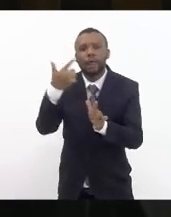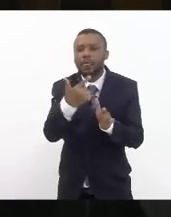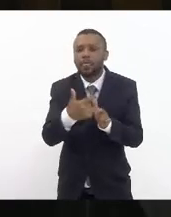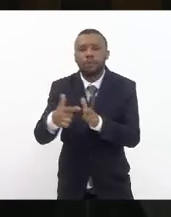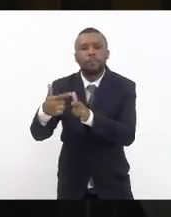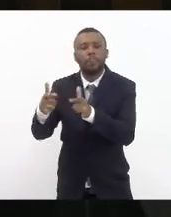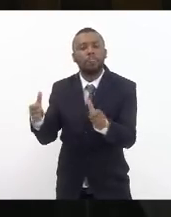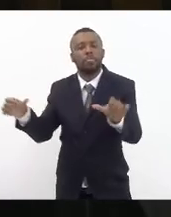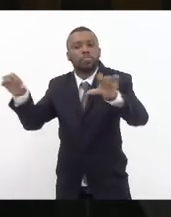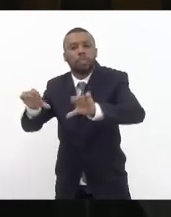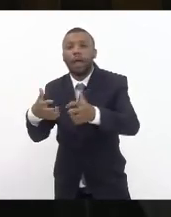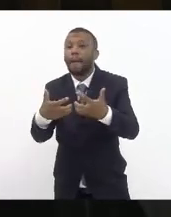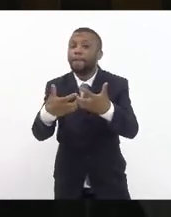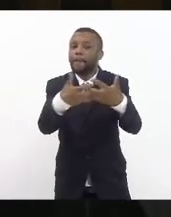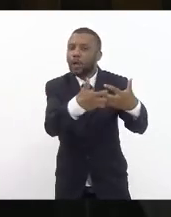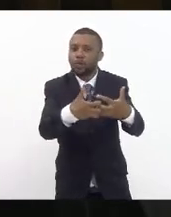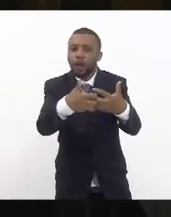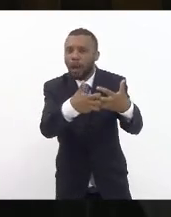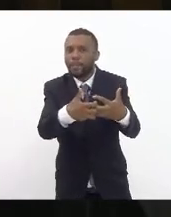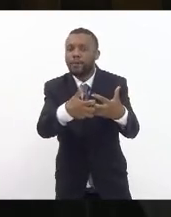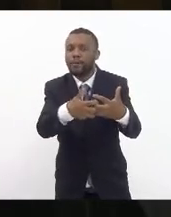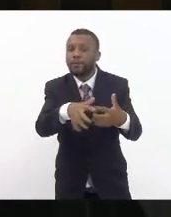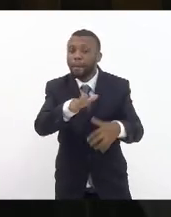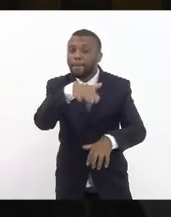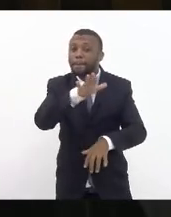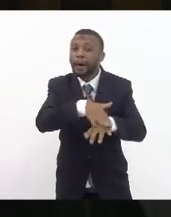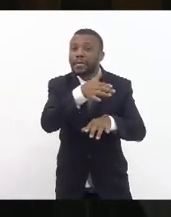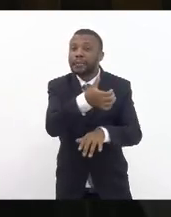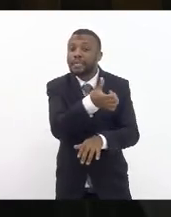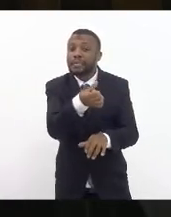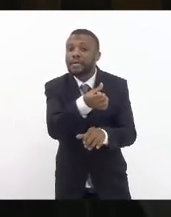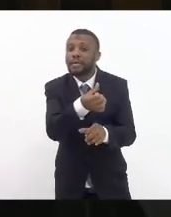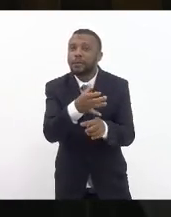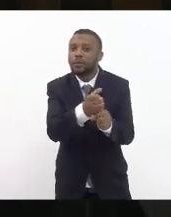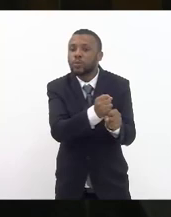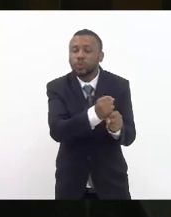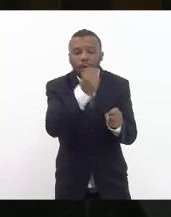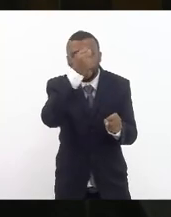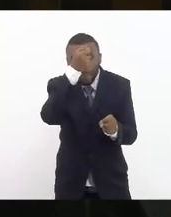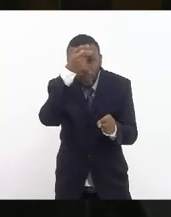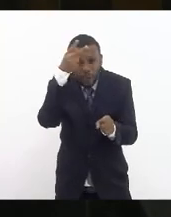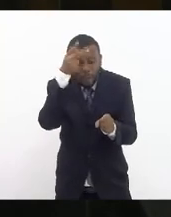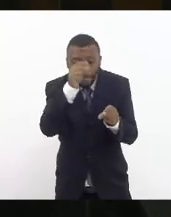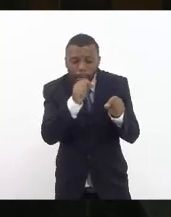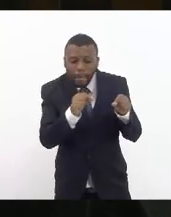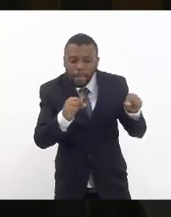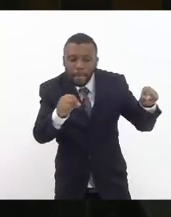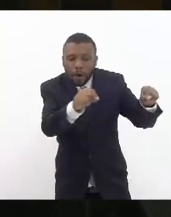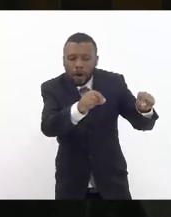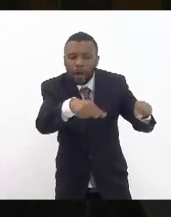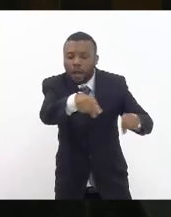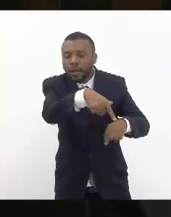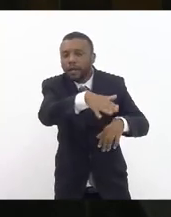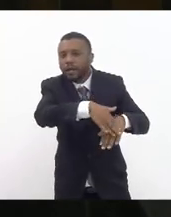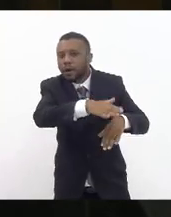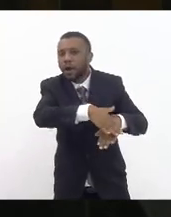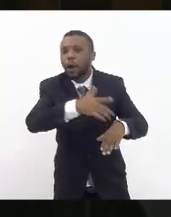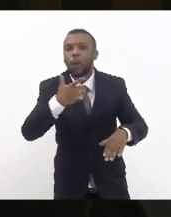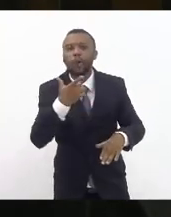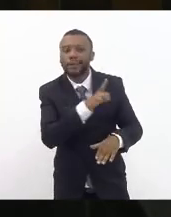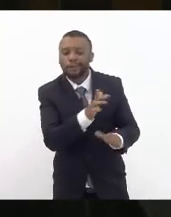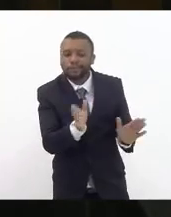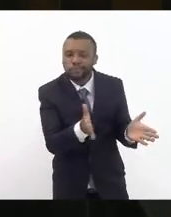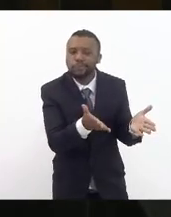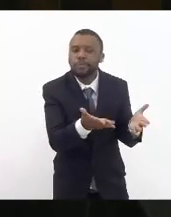com Petrópolis são mais 16, né, eles possam vir a se recuperar. É